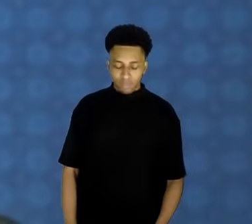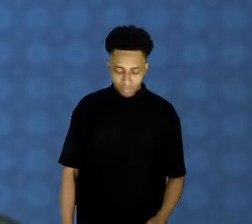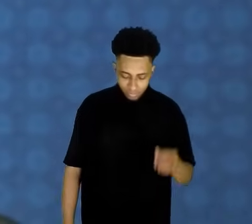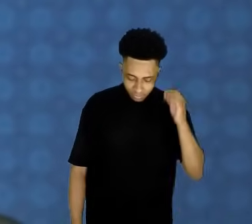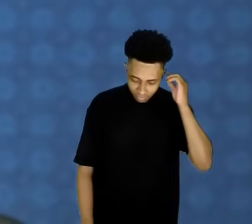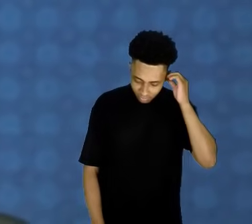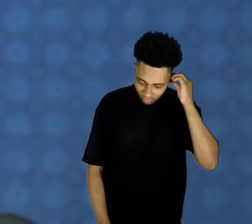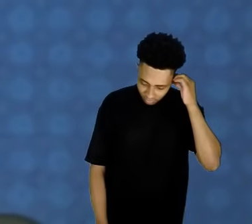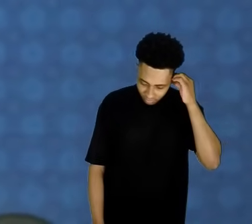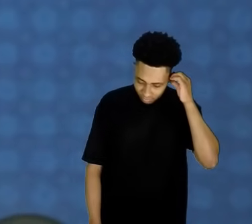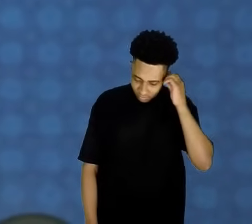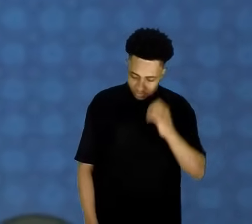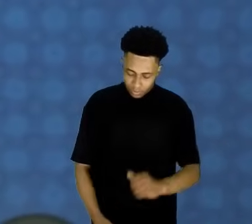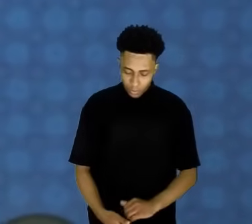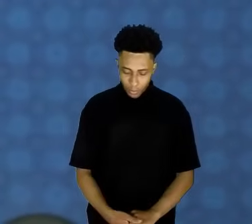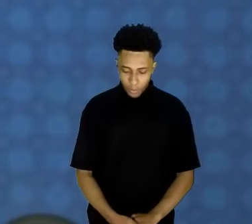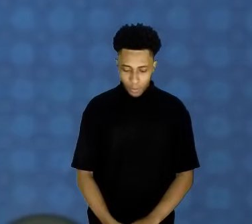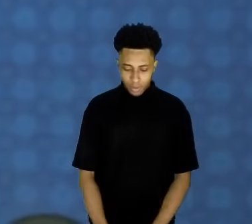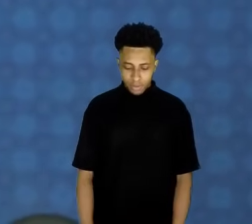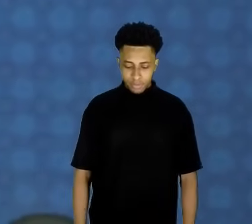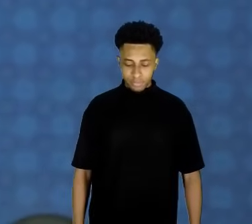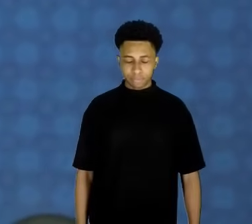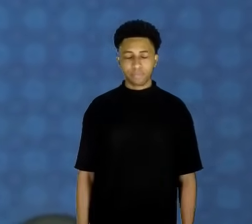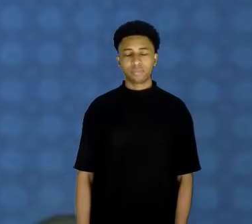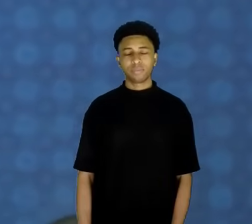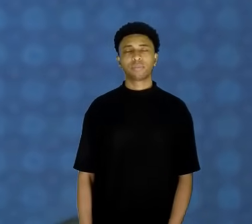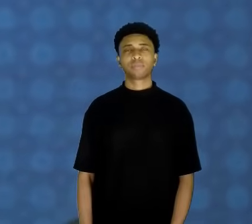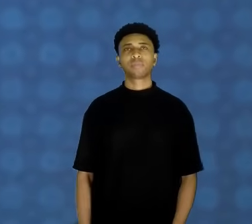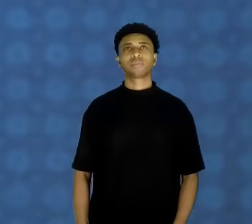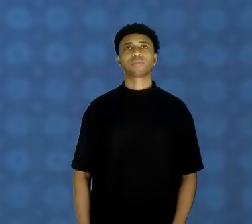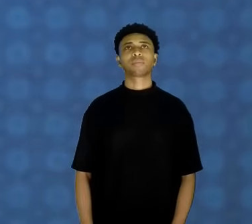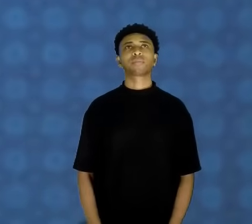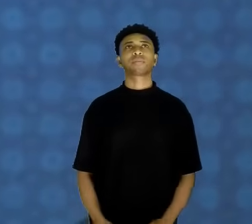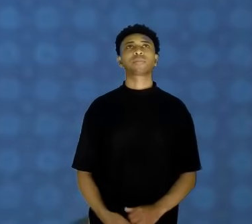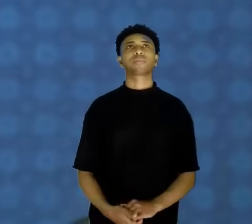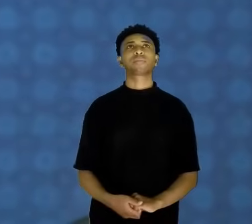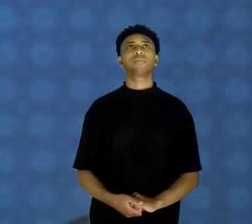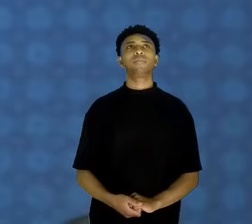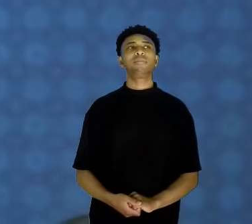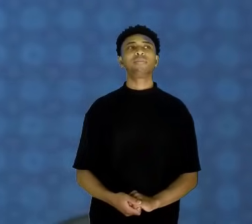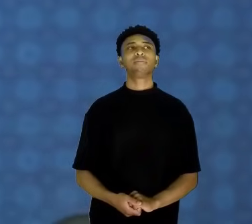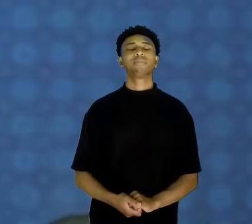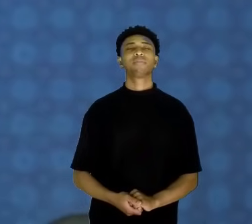Jesus acabou de colocar um preço na fé daquela mulher. Jesus a humilhou publicamente. Jesus disse: eu não tenho nada com